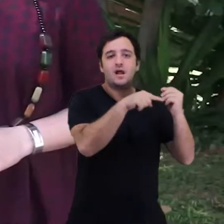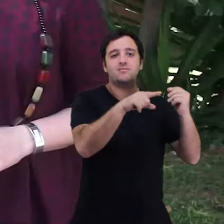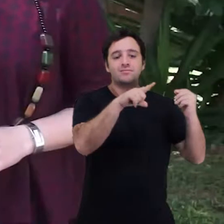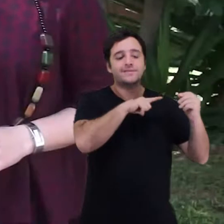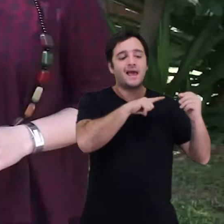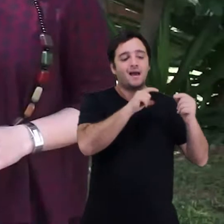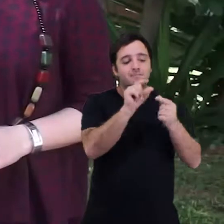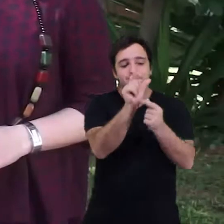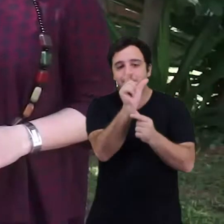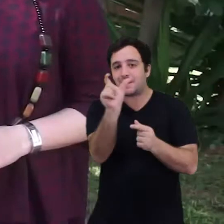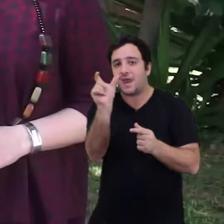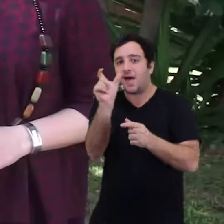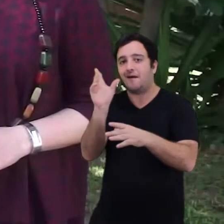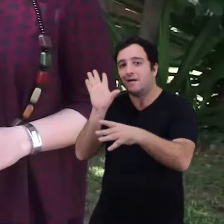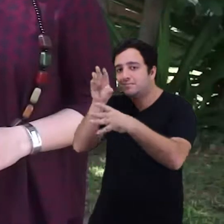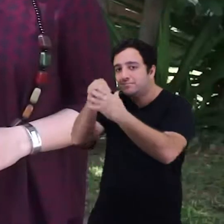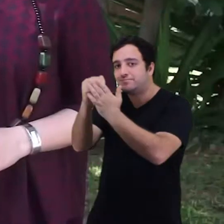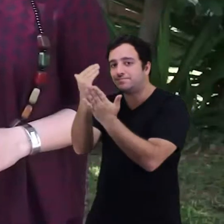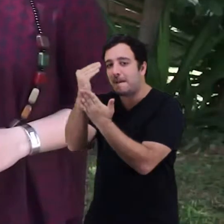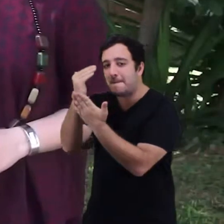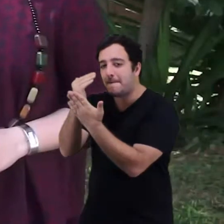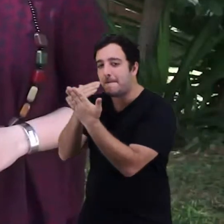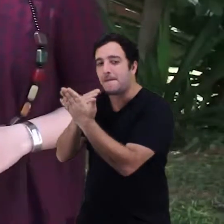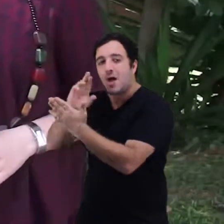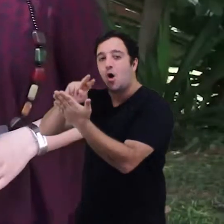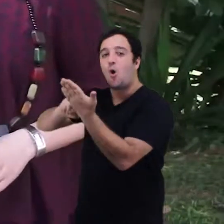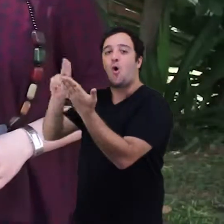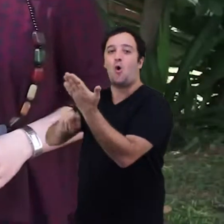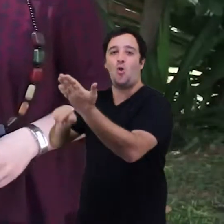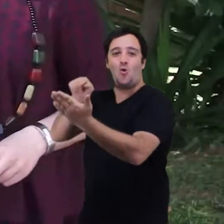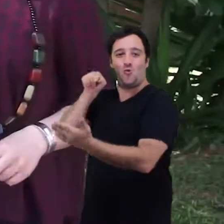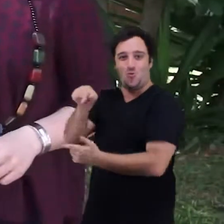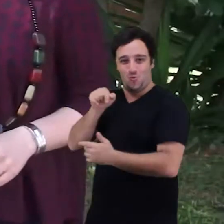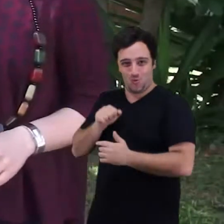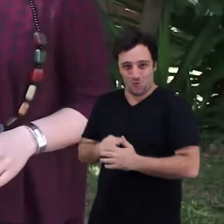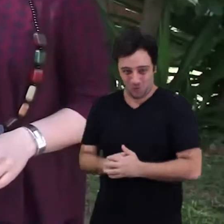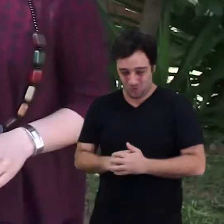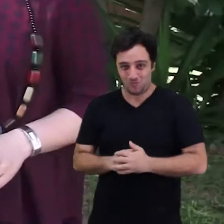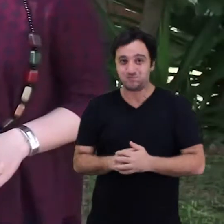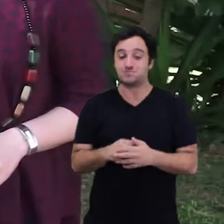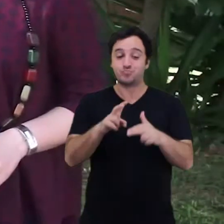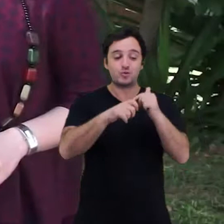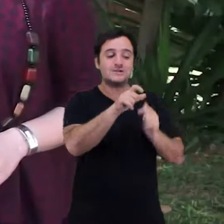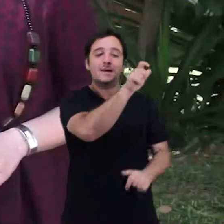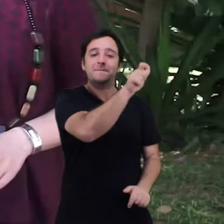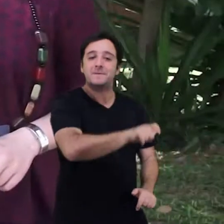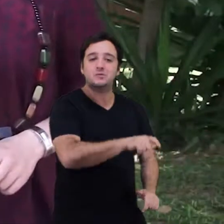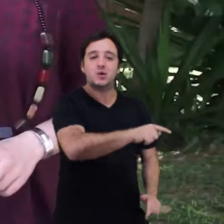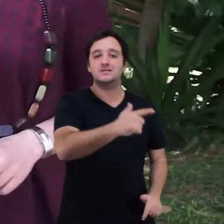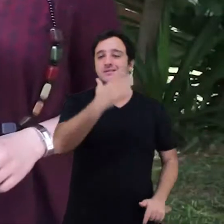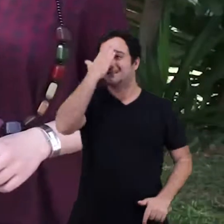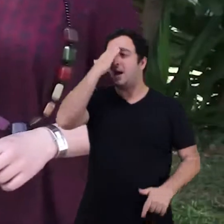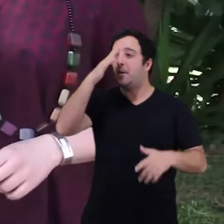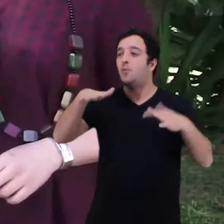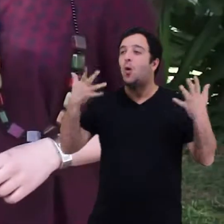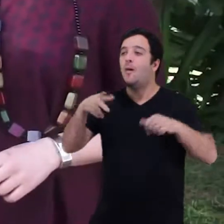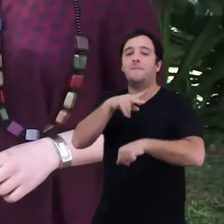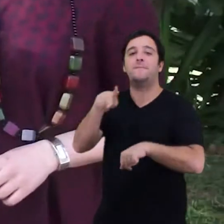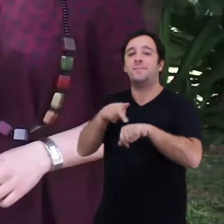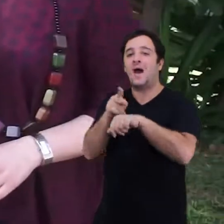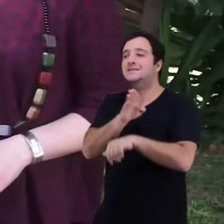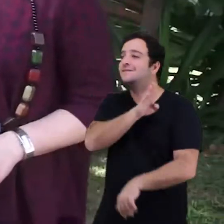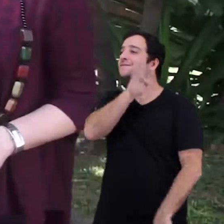tem políticas, né, e aí formas de acolhimento estritas nesse sentido. Ainda que a gente possa discutir a efetividade